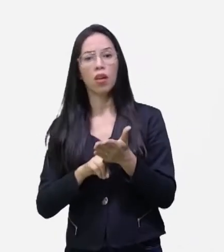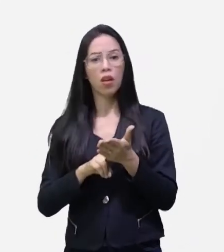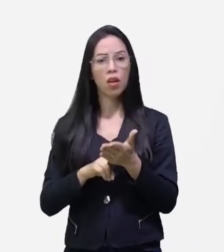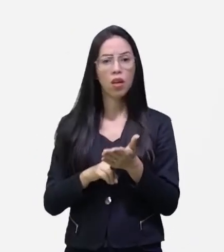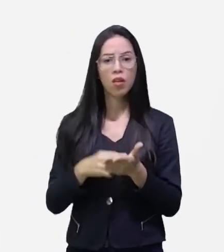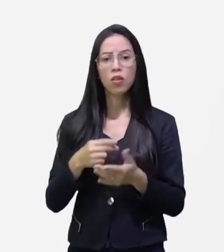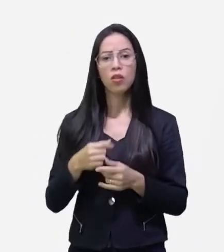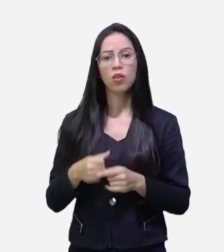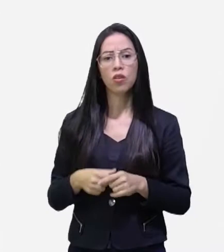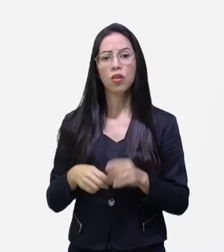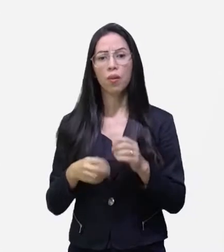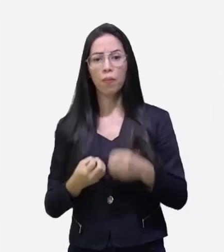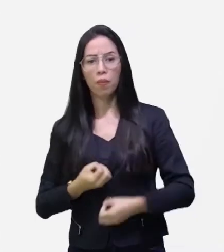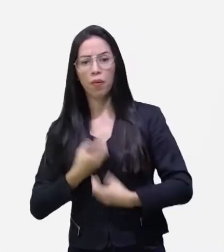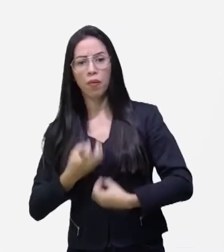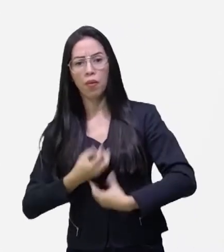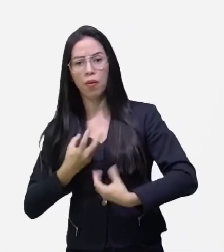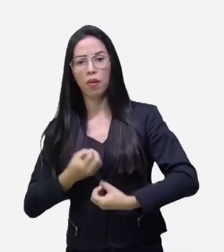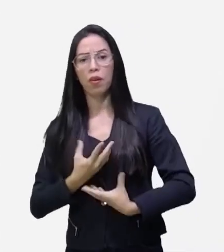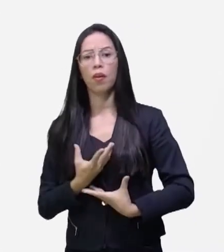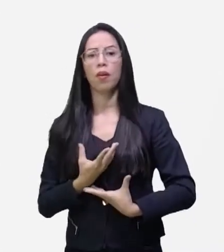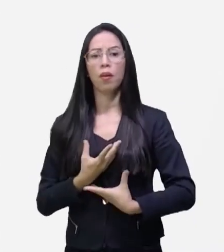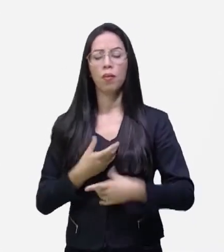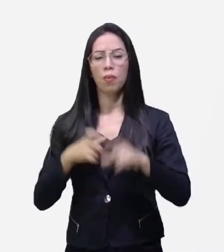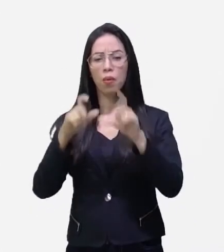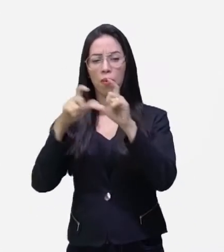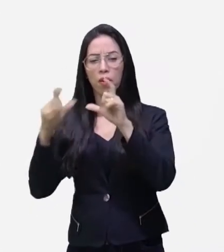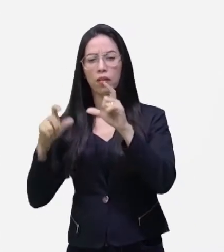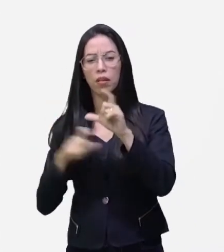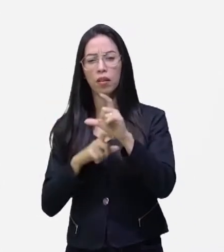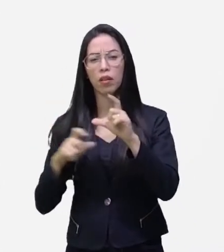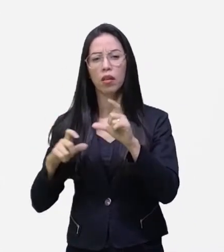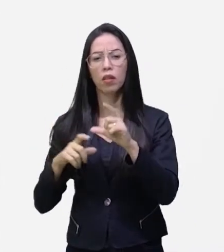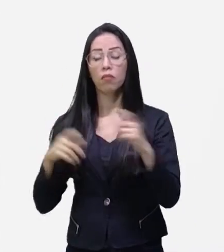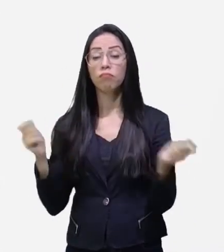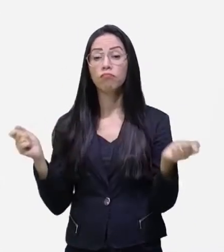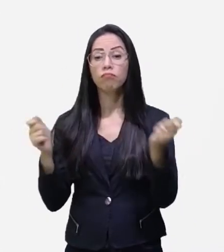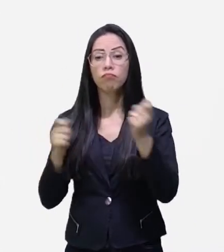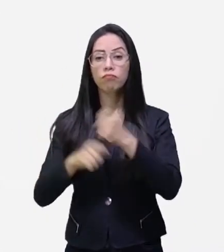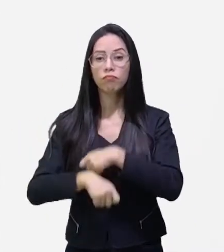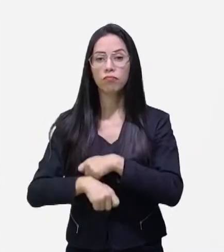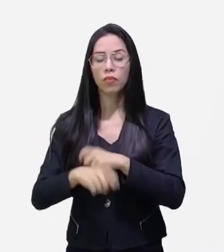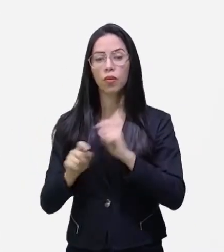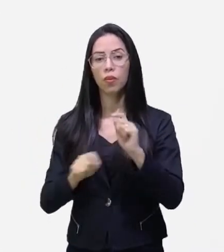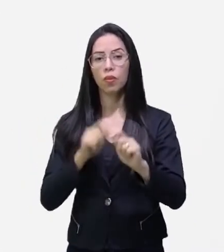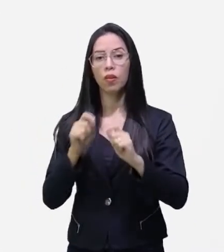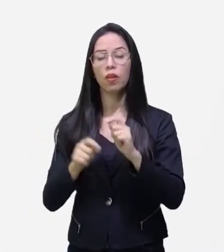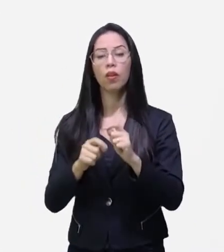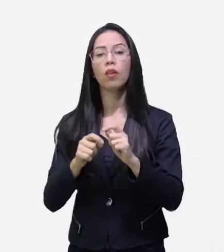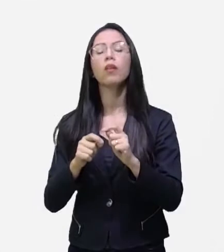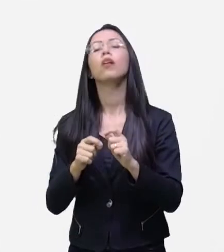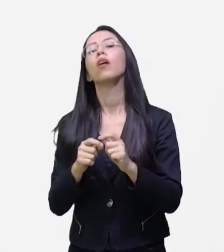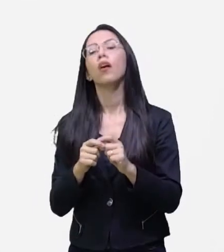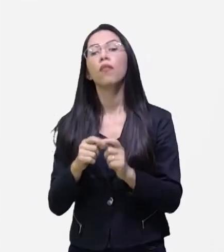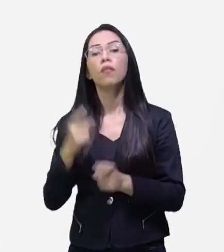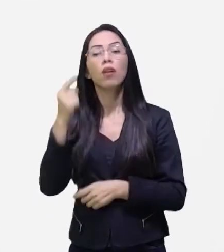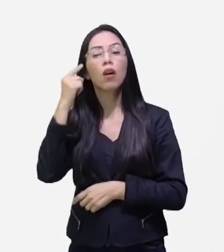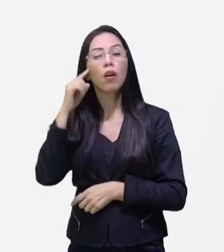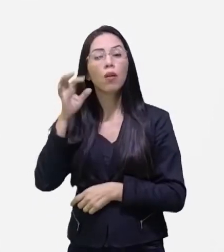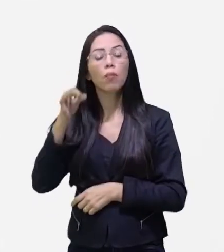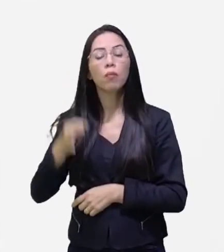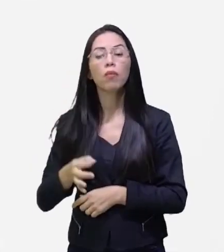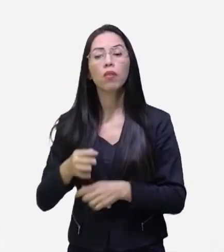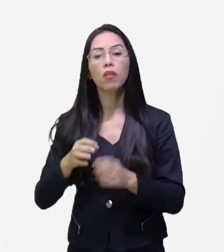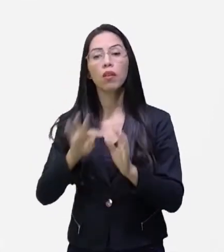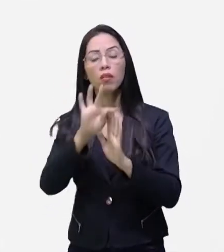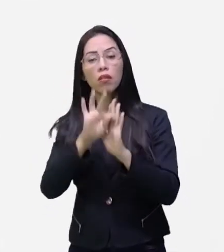quadrinhos, poemas e parlendas. E a minha habilidade, professora, eu tenho que sair daqui fazendo o quê? Você tem que sair daqui compreendendo